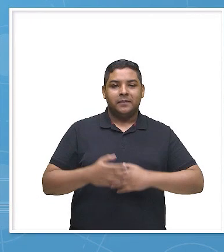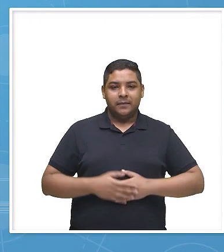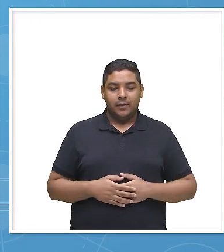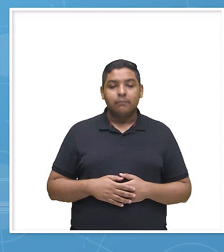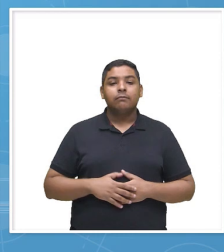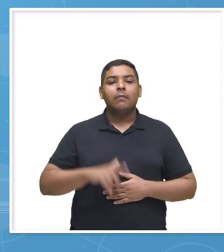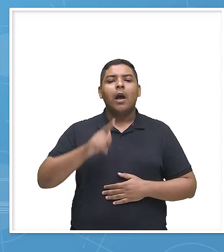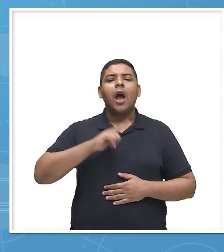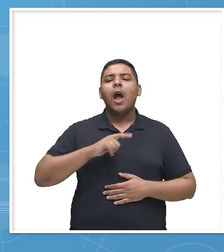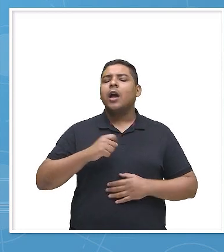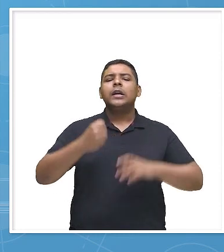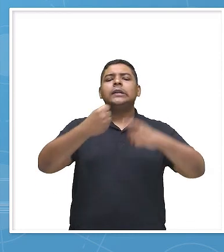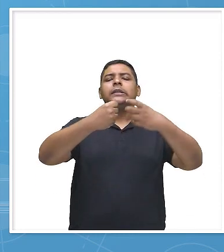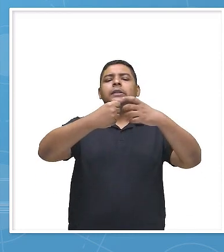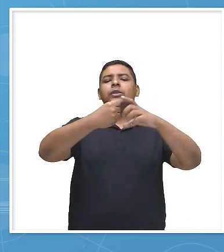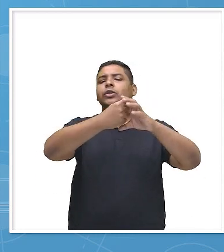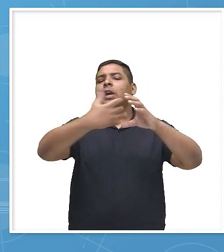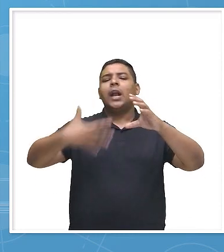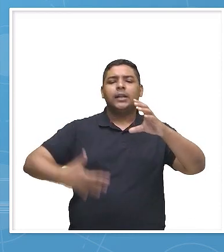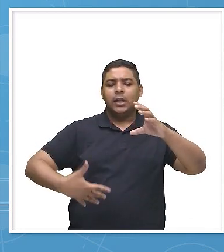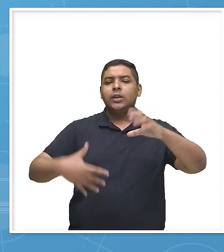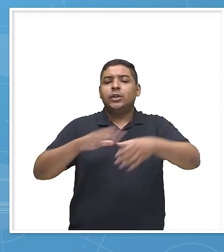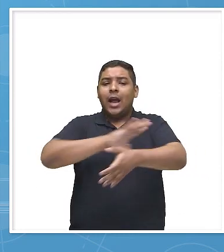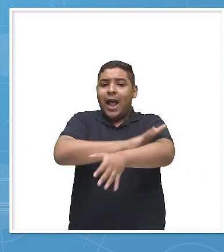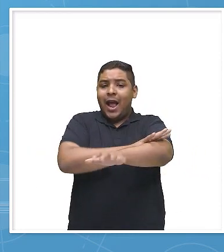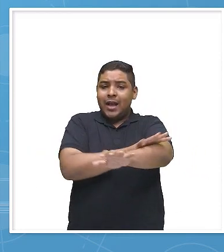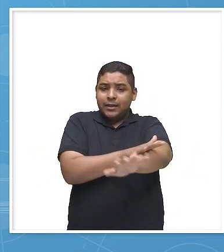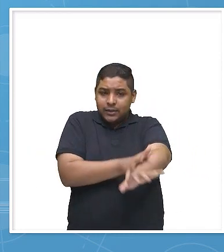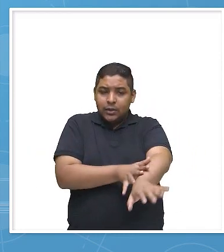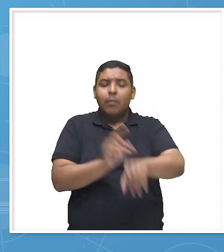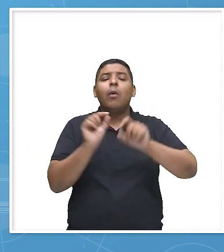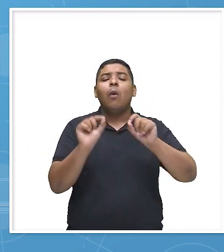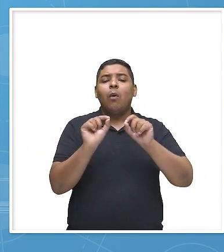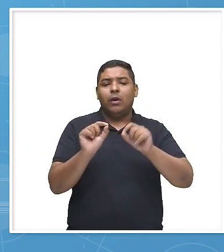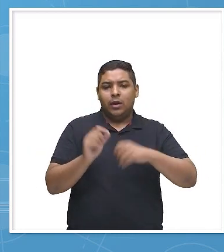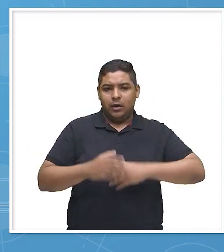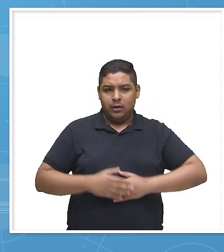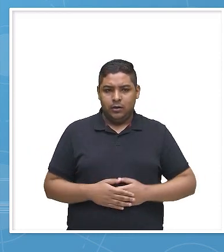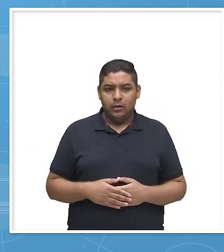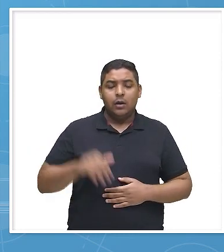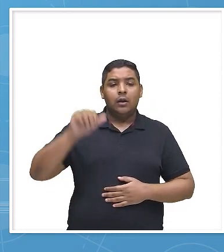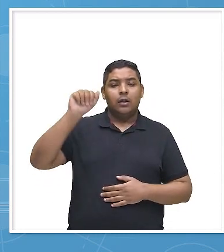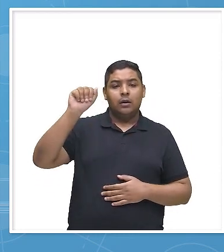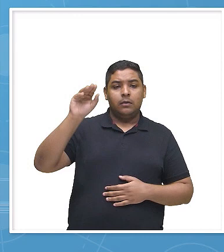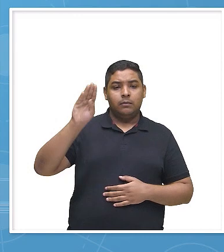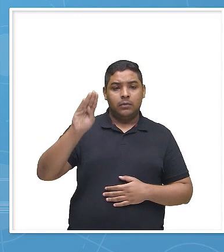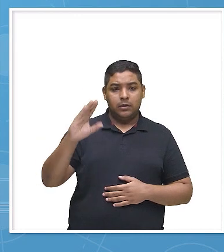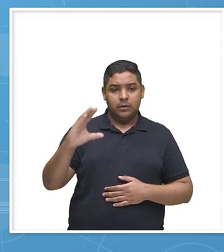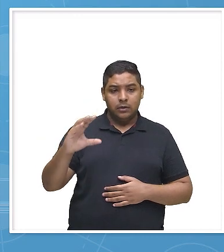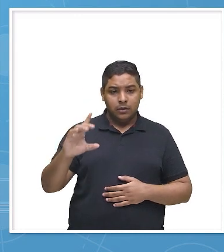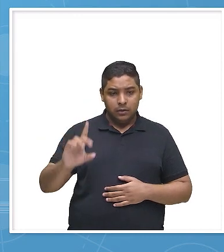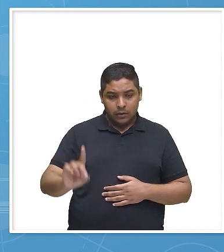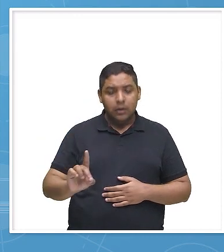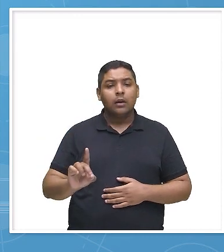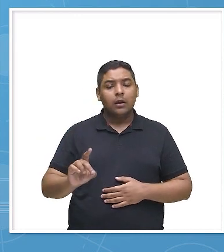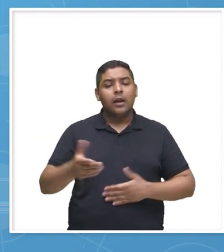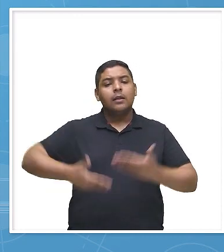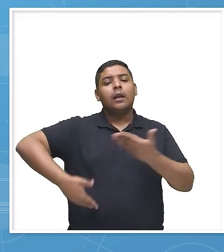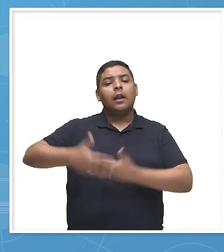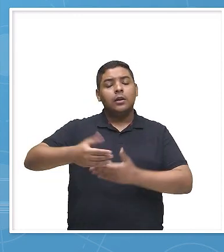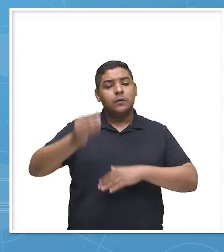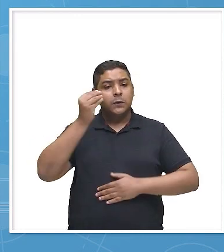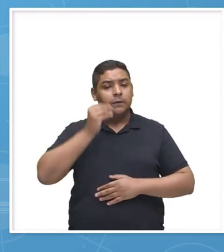Podemos definir racismo como alternativas. Daqui a pouco a gente vai voltar para a gente interagir e ver o que vocês responderam.